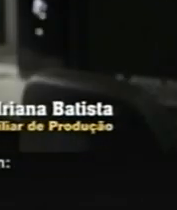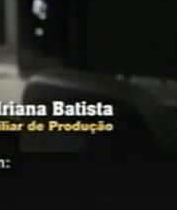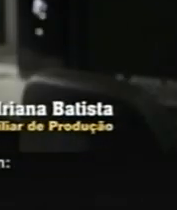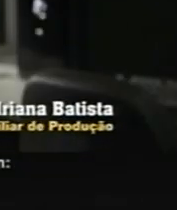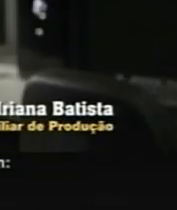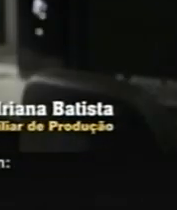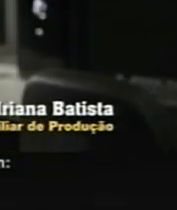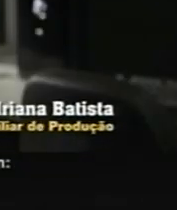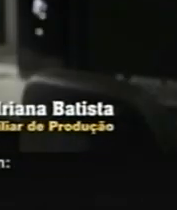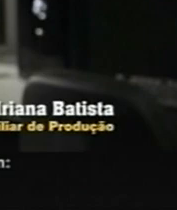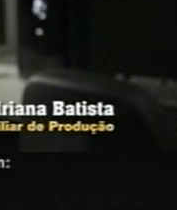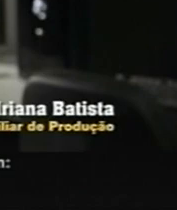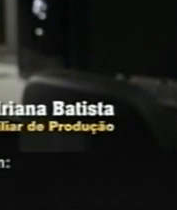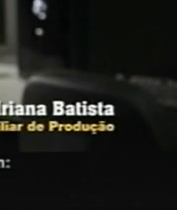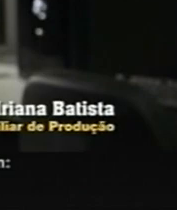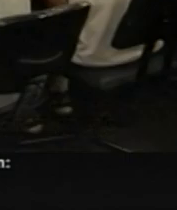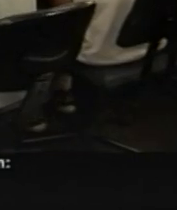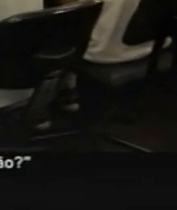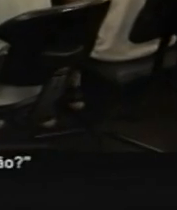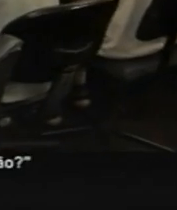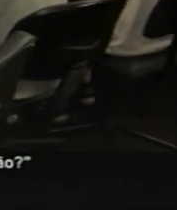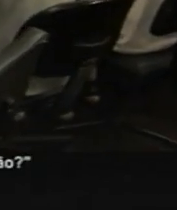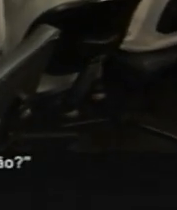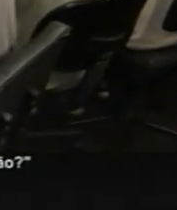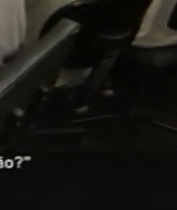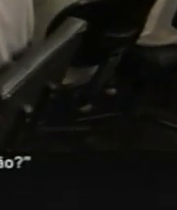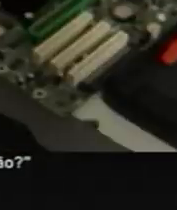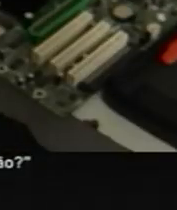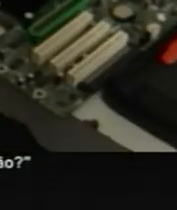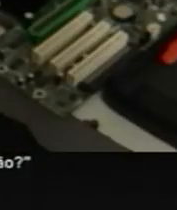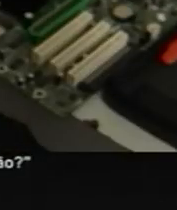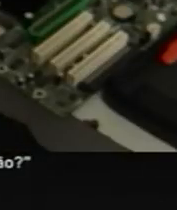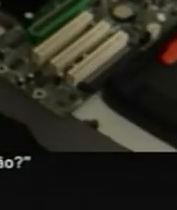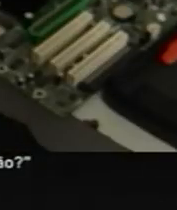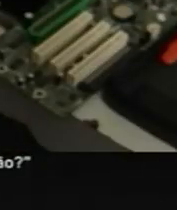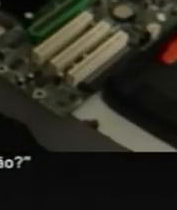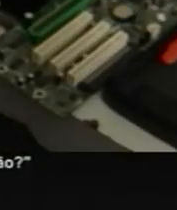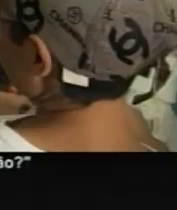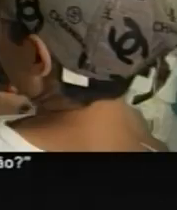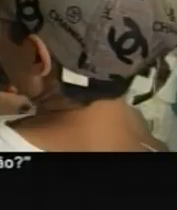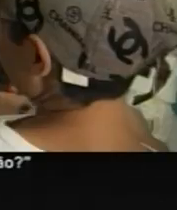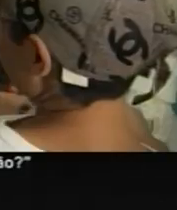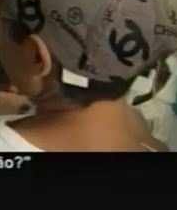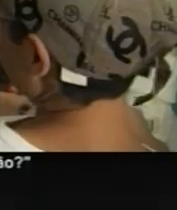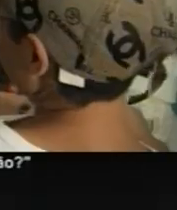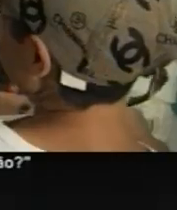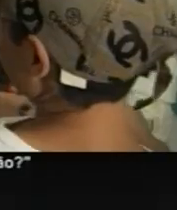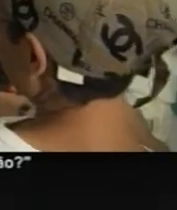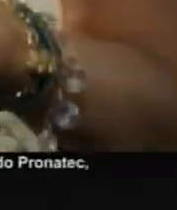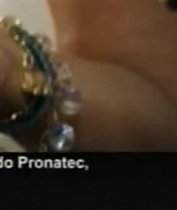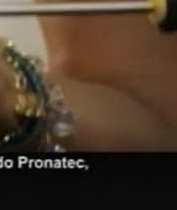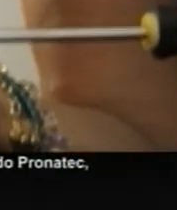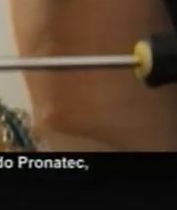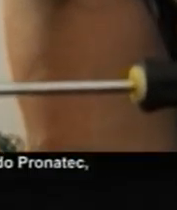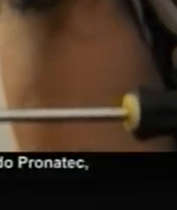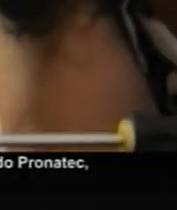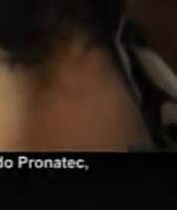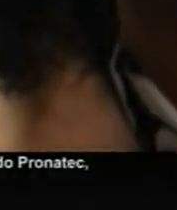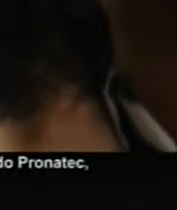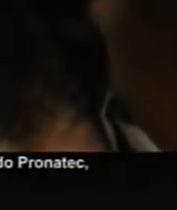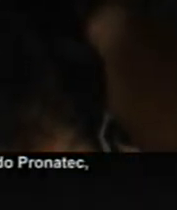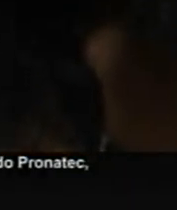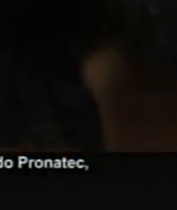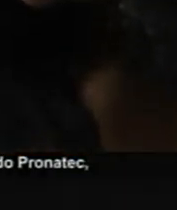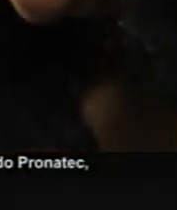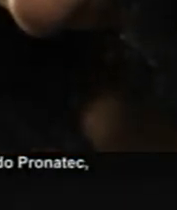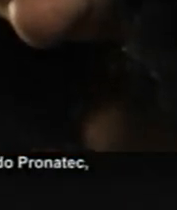emprego. A primeira coisa que eles perguntam, tu te qualificou para determinada função? Por isso que quando